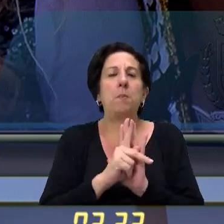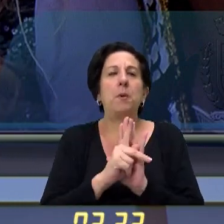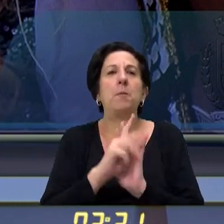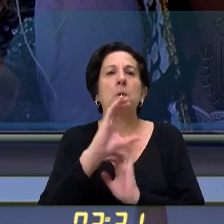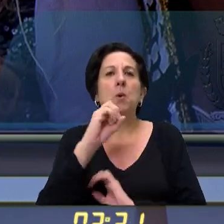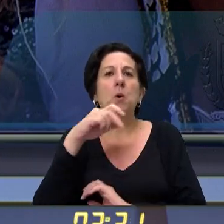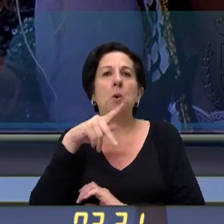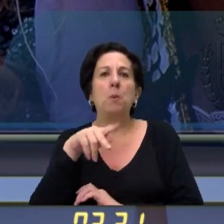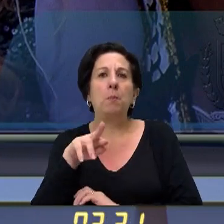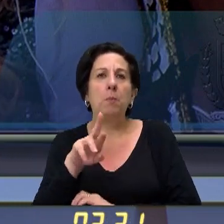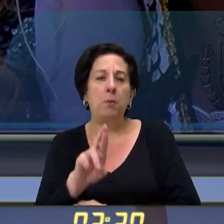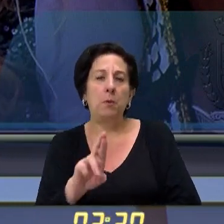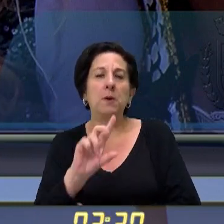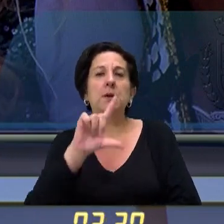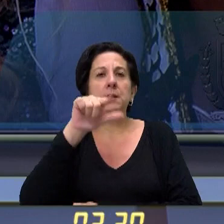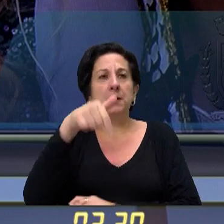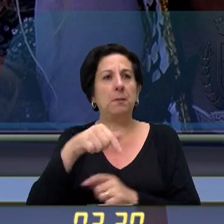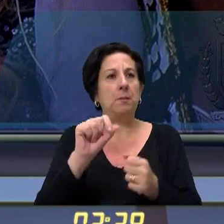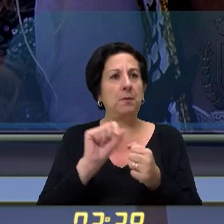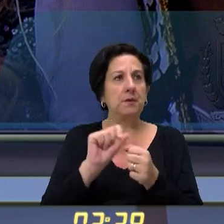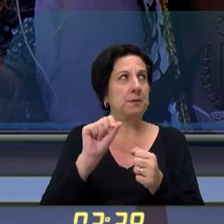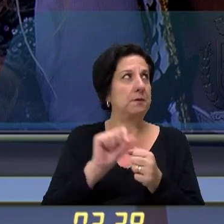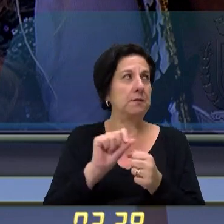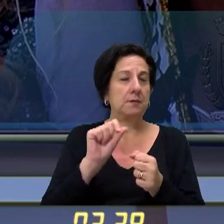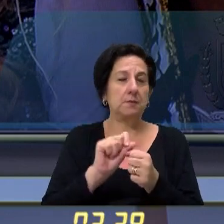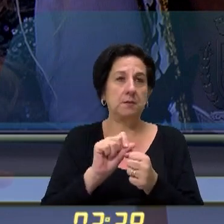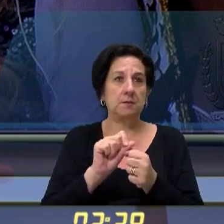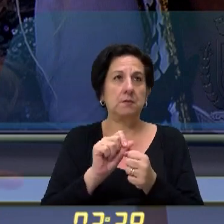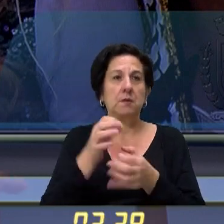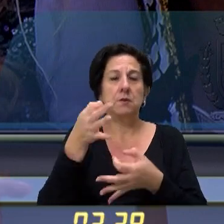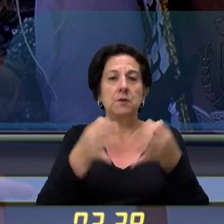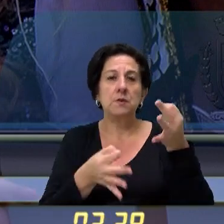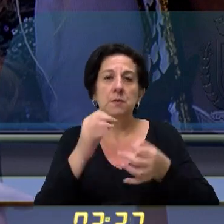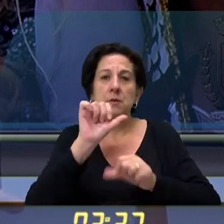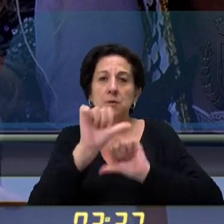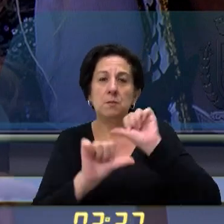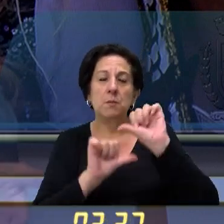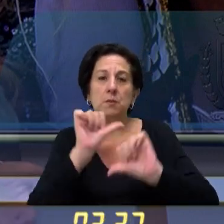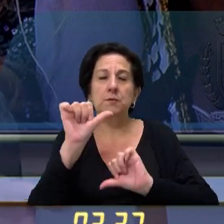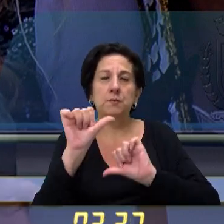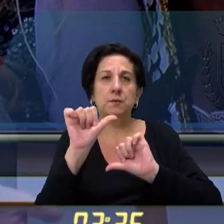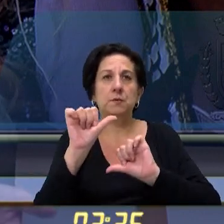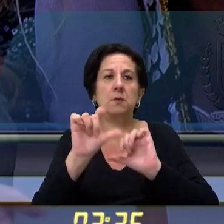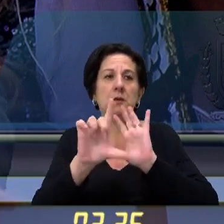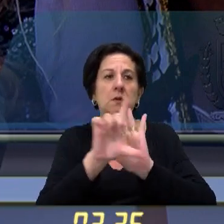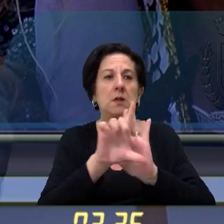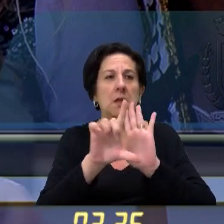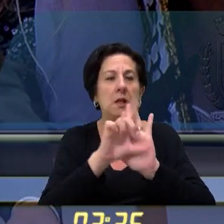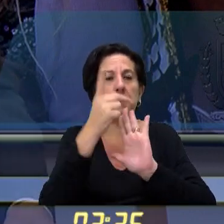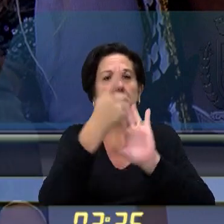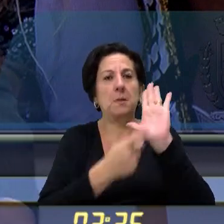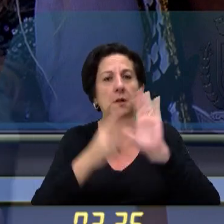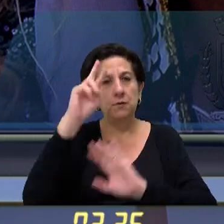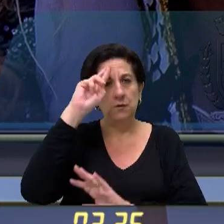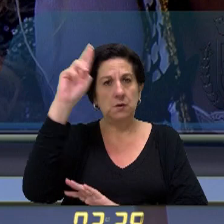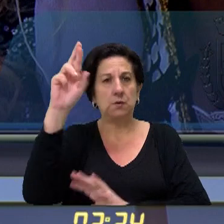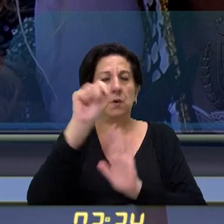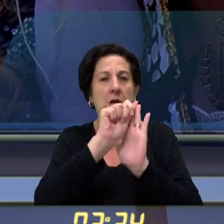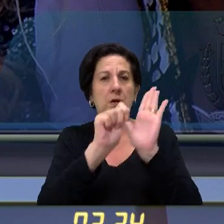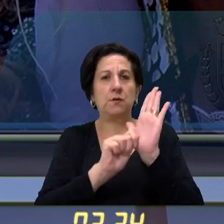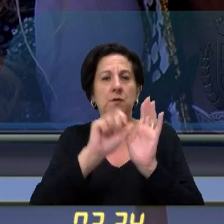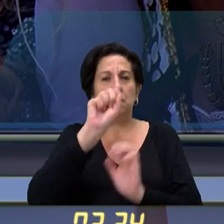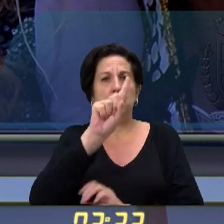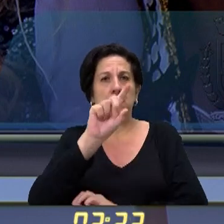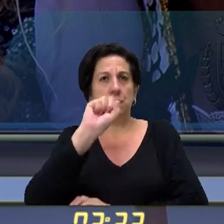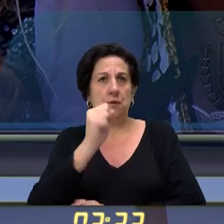Compur, para depois nós fazermos justamente a modificação da lei ali do plano diretor naquele artigo 18